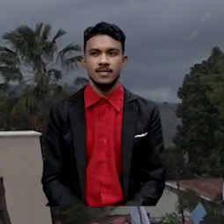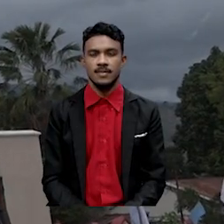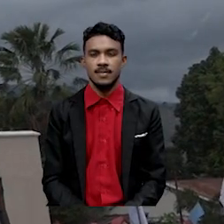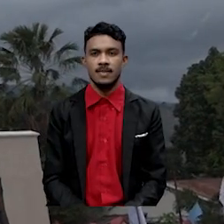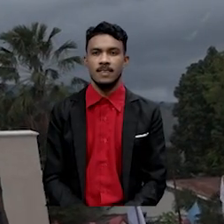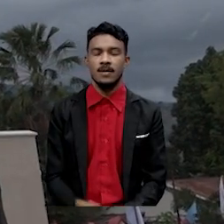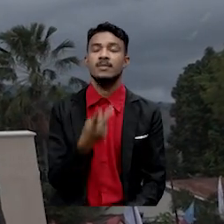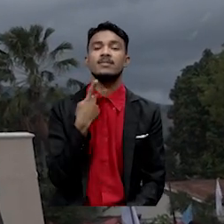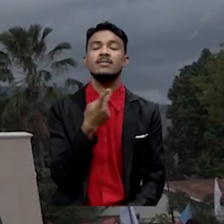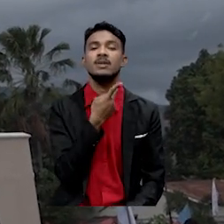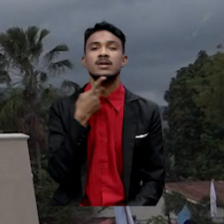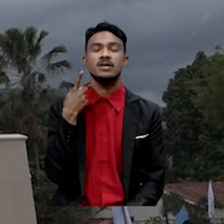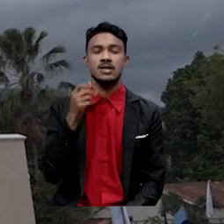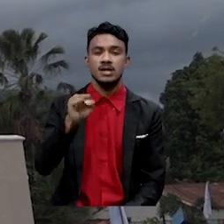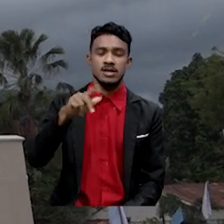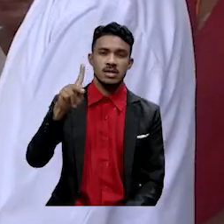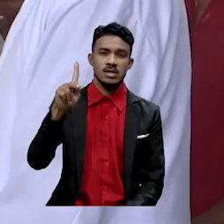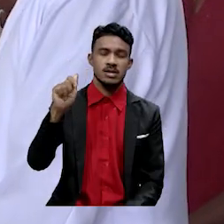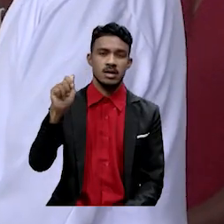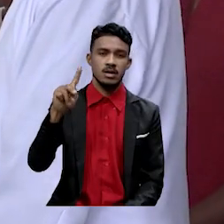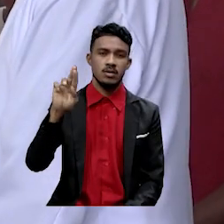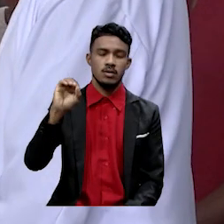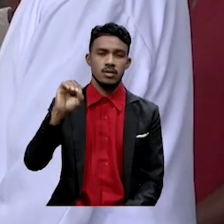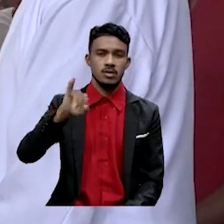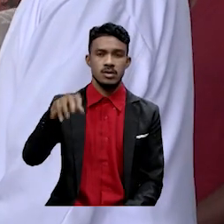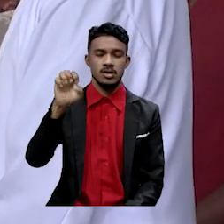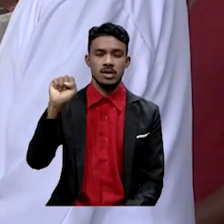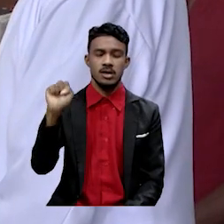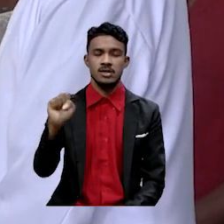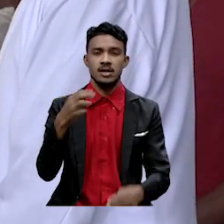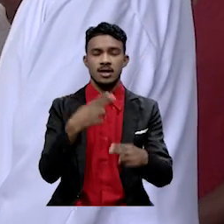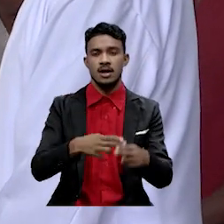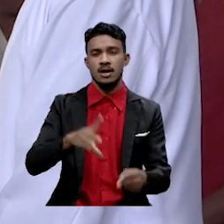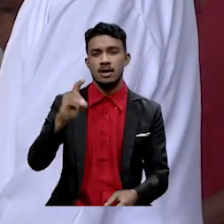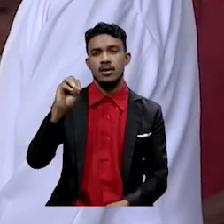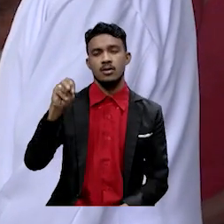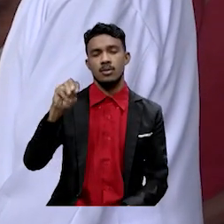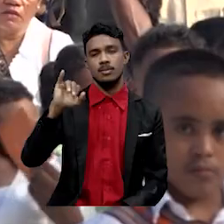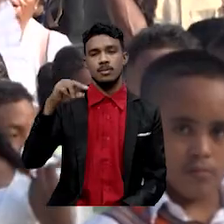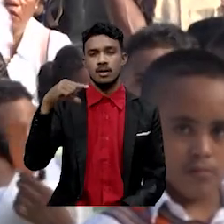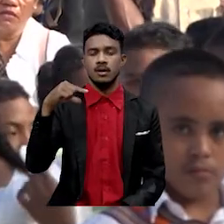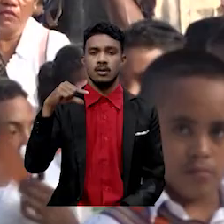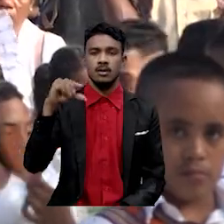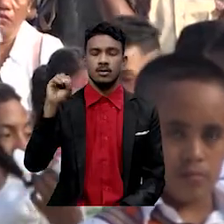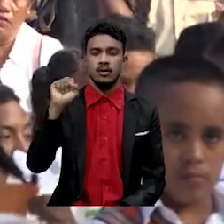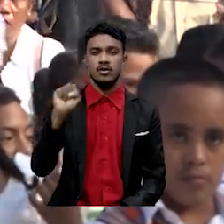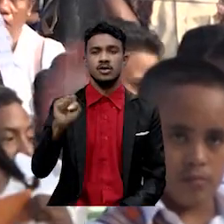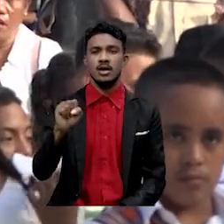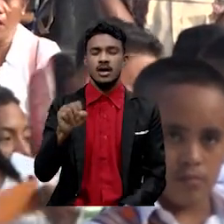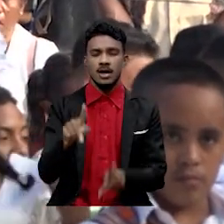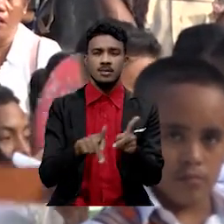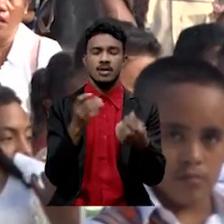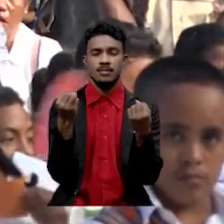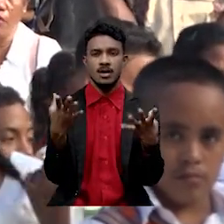Pároco paróquia Sagrado Coração de Jesus Becorá, Domingos Malbere hatu assunto ne, tamba da labarak Timoruang hotu gosta